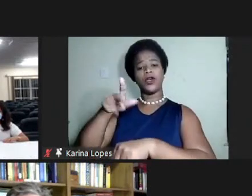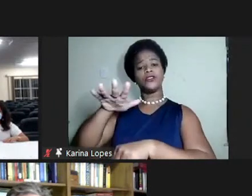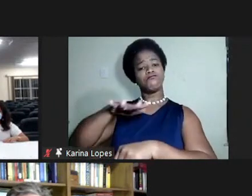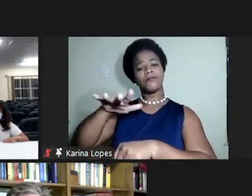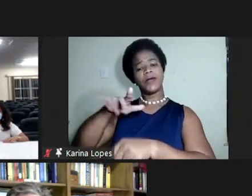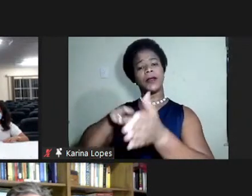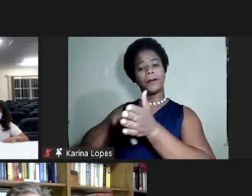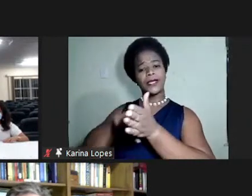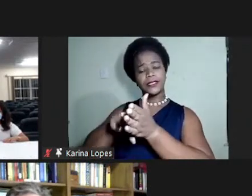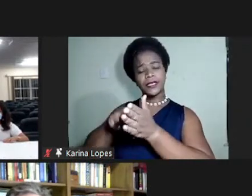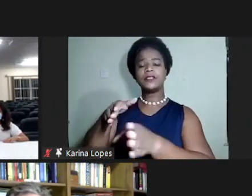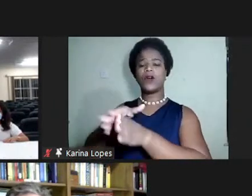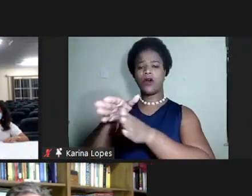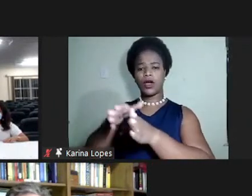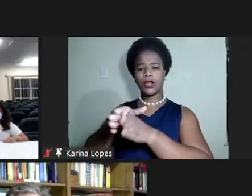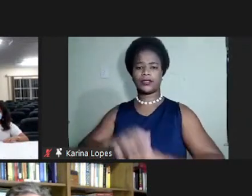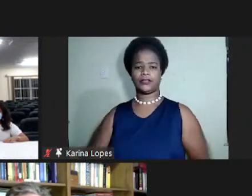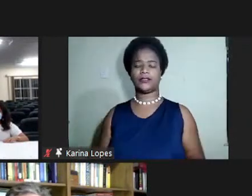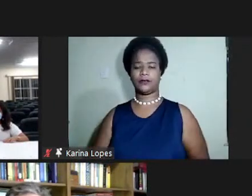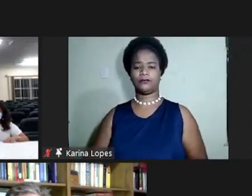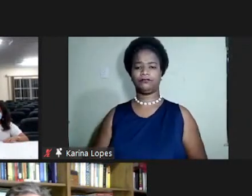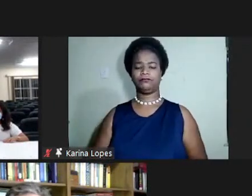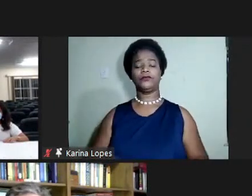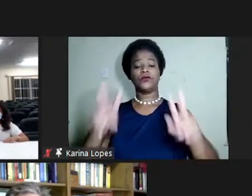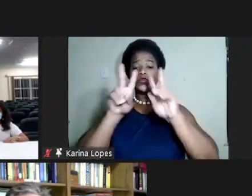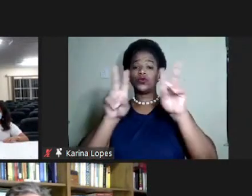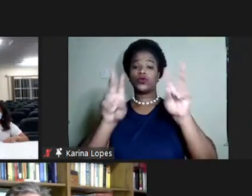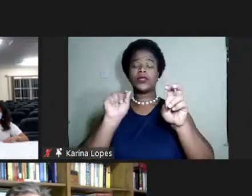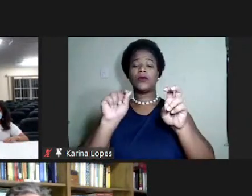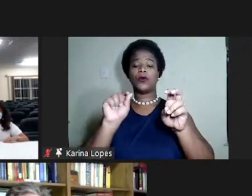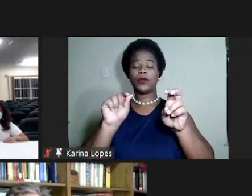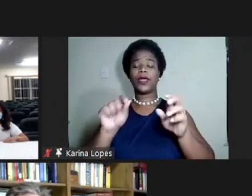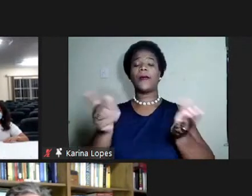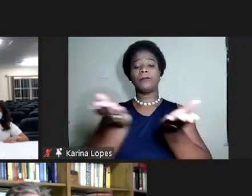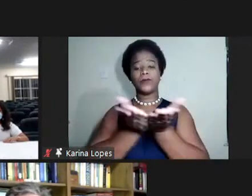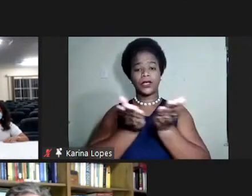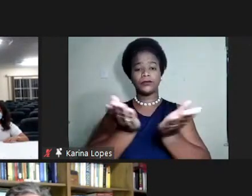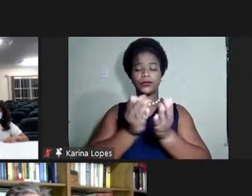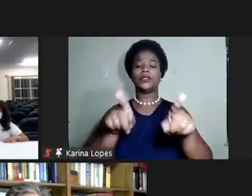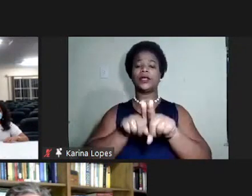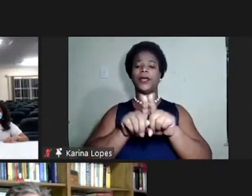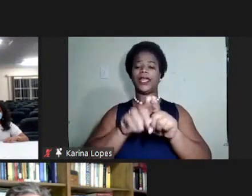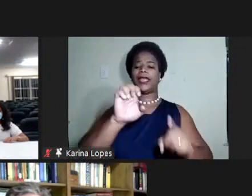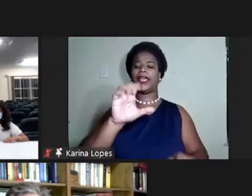orientações em torno da temática do protestantismo e ecumenismo.